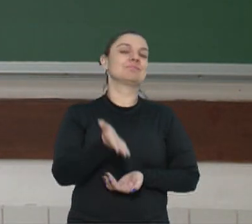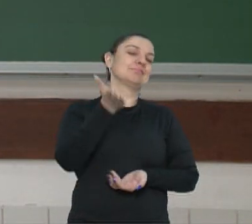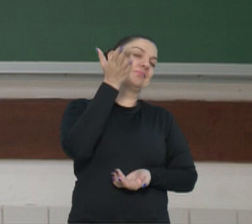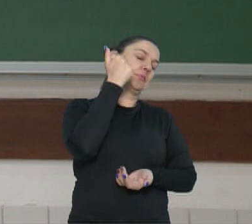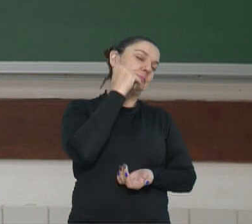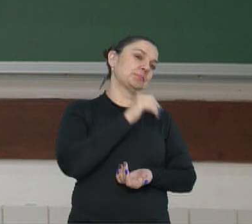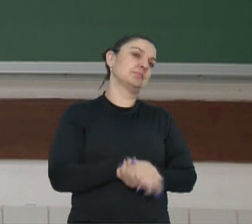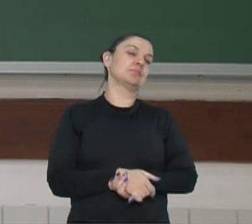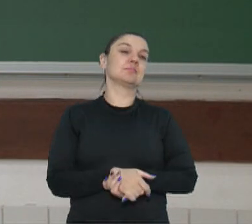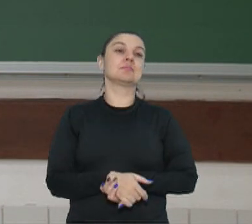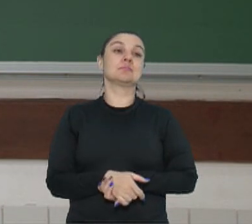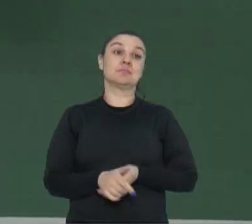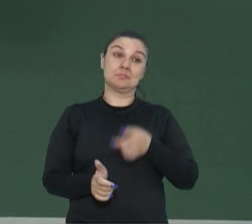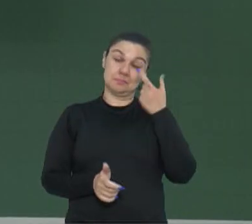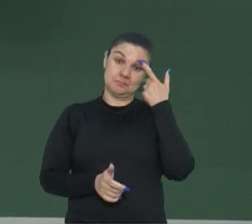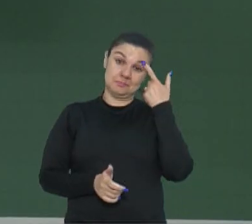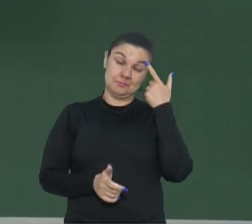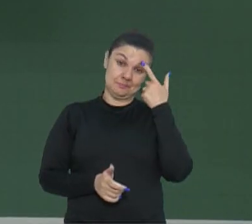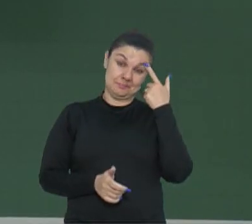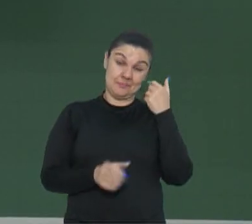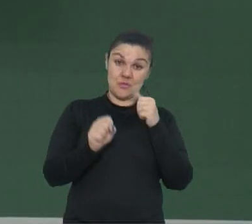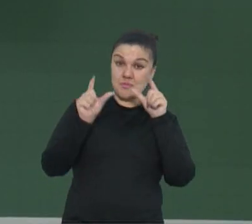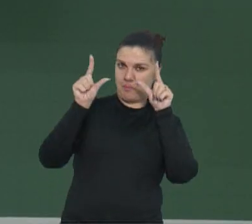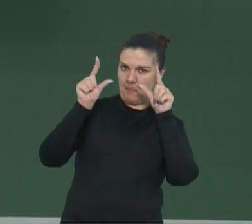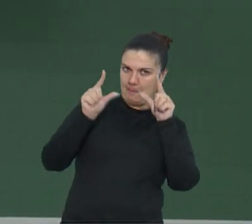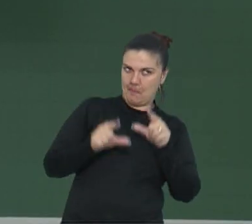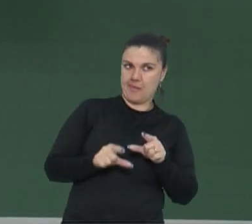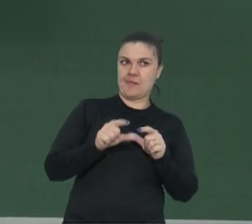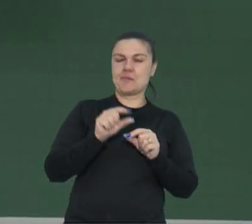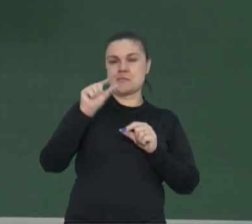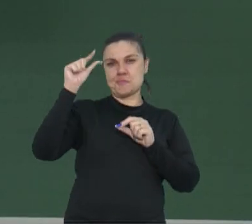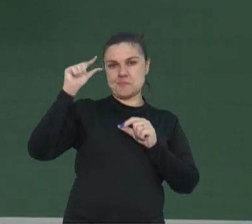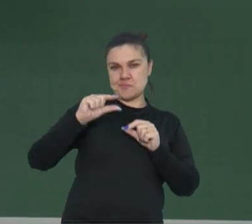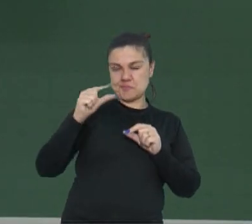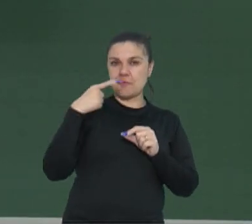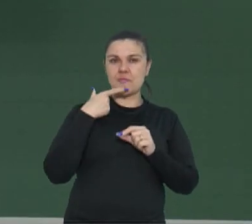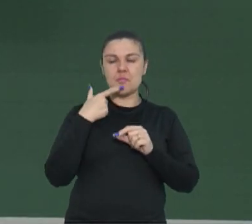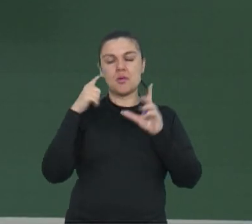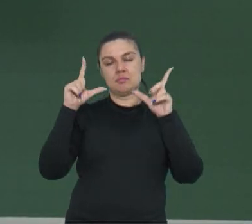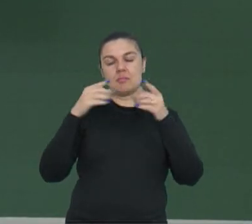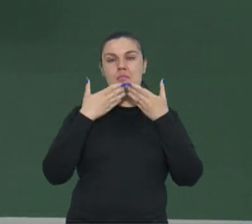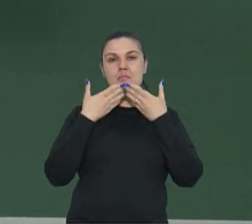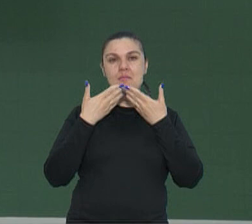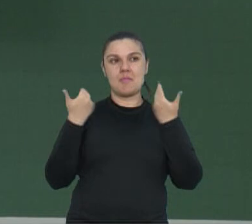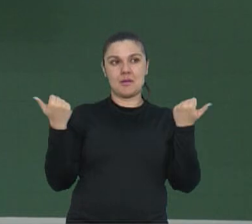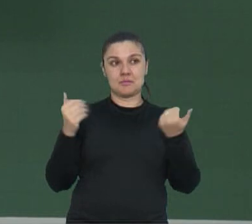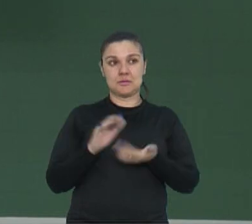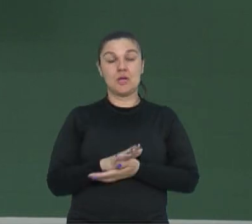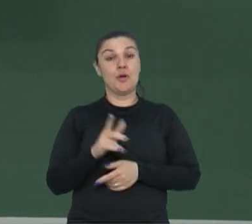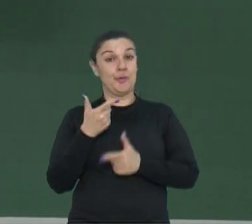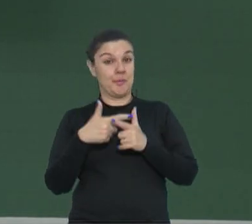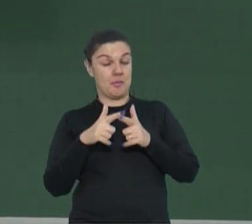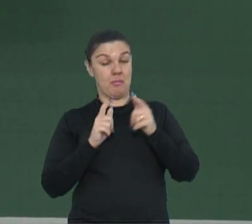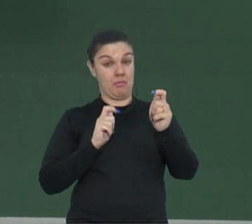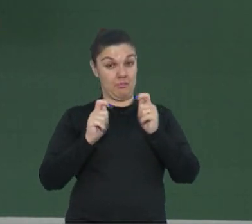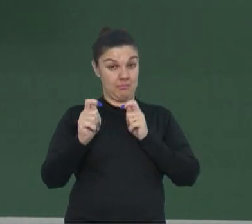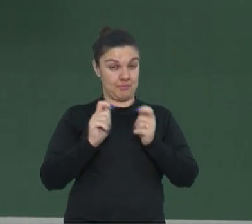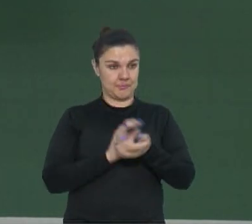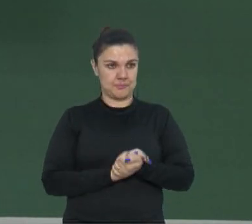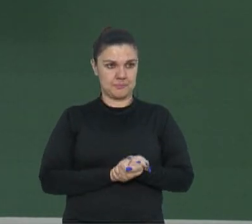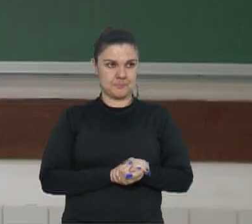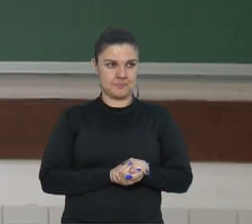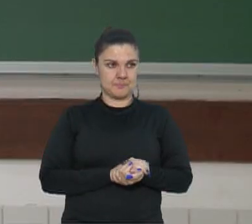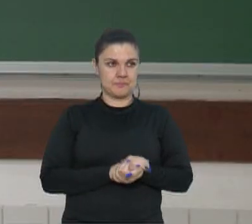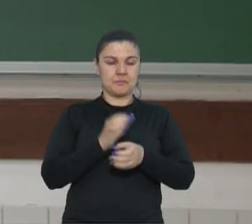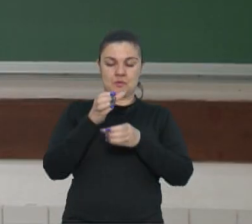então. Quanto menos dessas partículas no ar, menos ácida será a chuva. O problema é controlar isso. Filtros